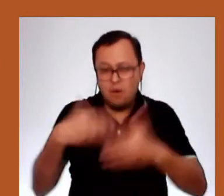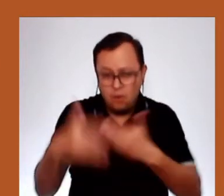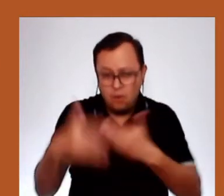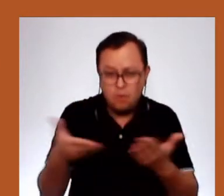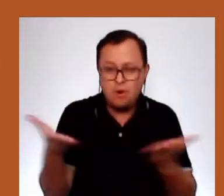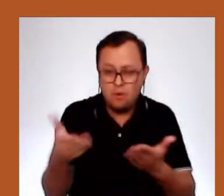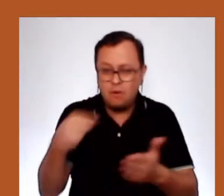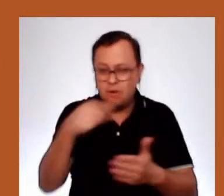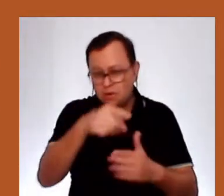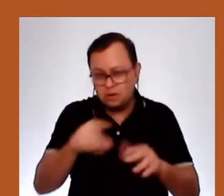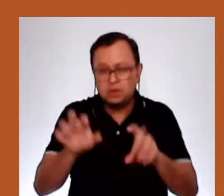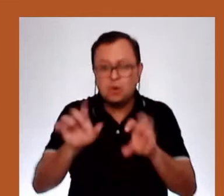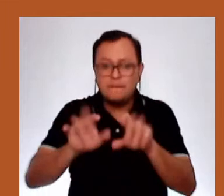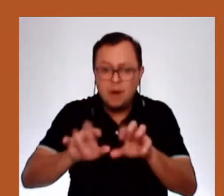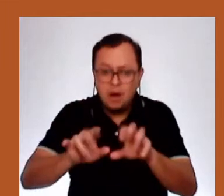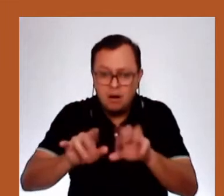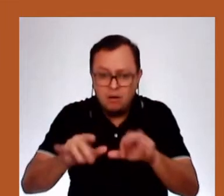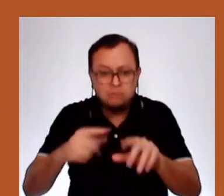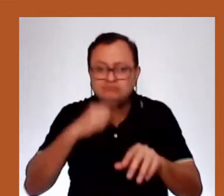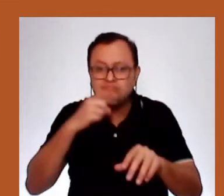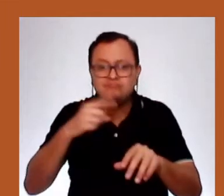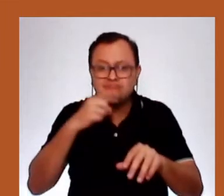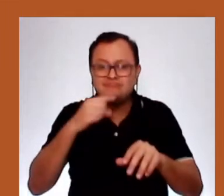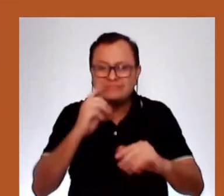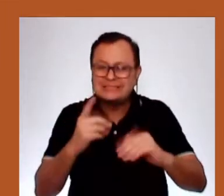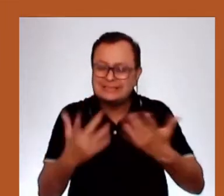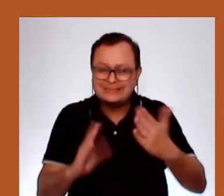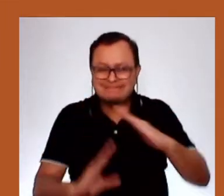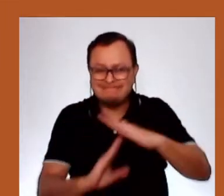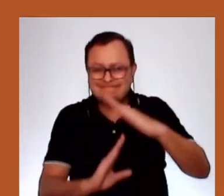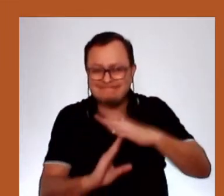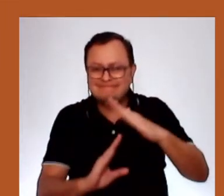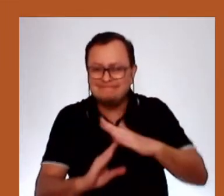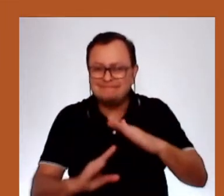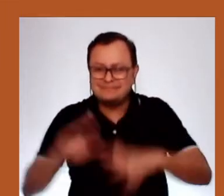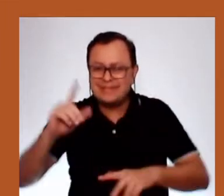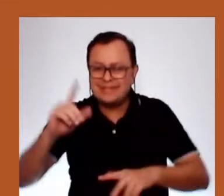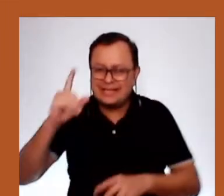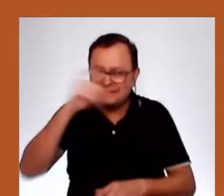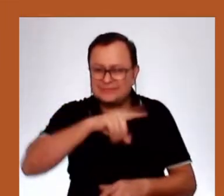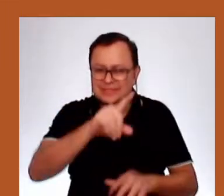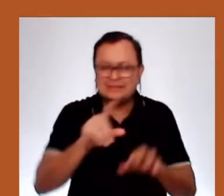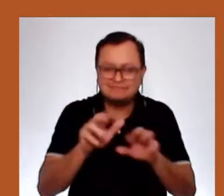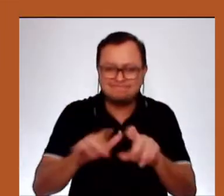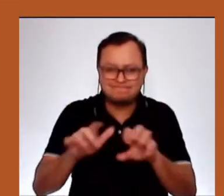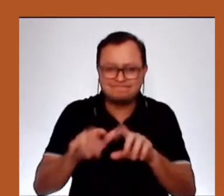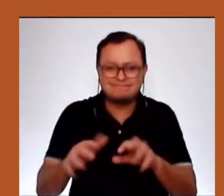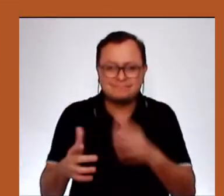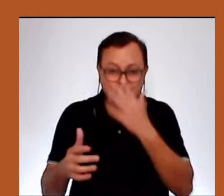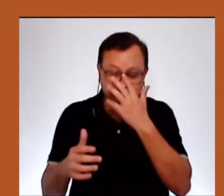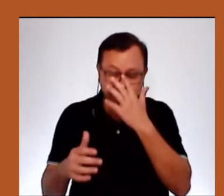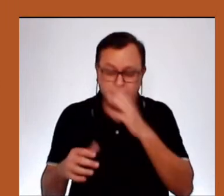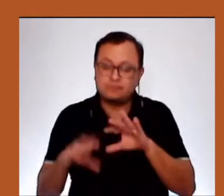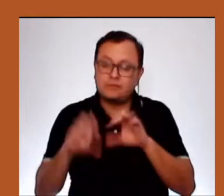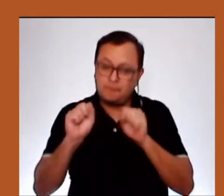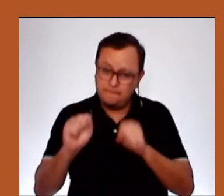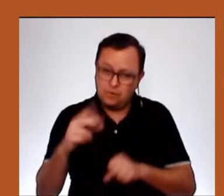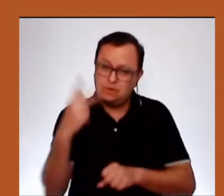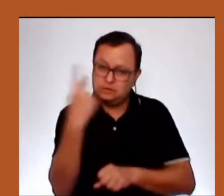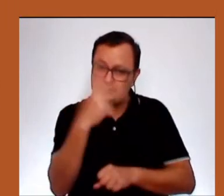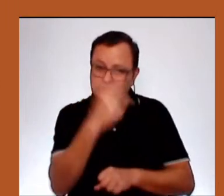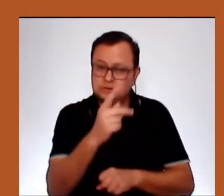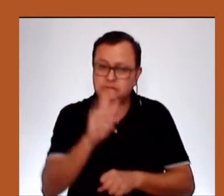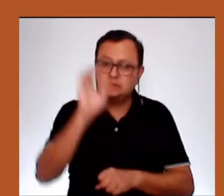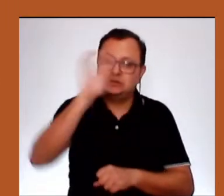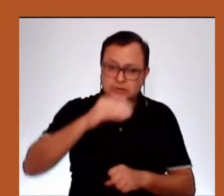super limitante, é mais difícil para ele escrever. Eu imagino que isso poderia causar e deve causar